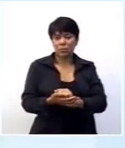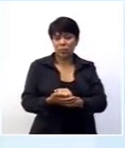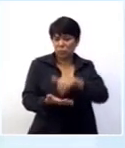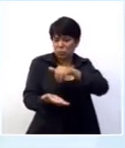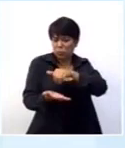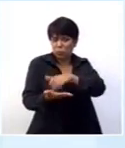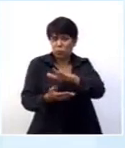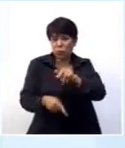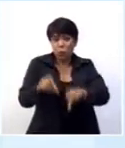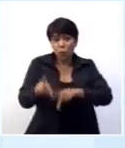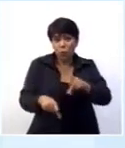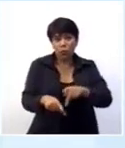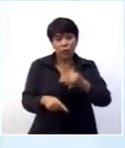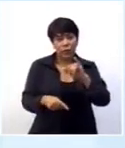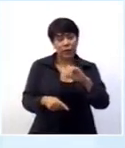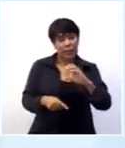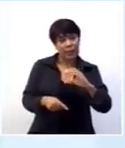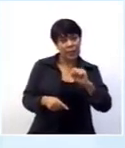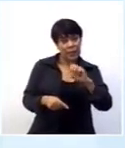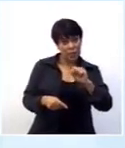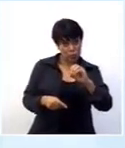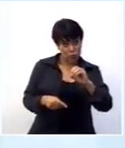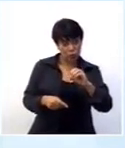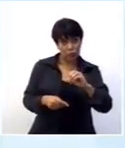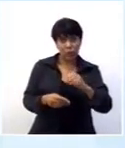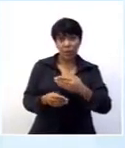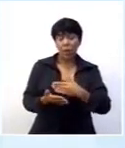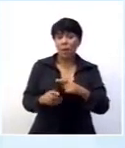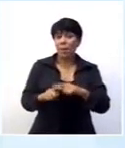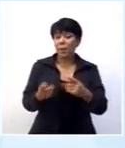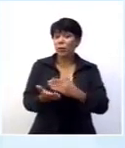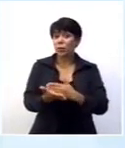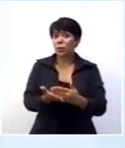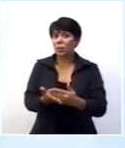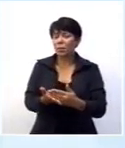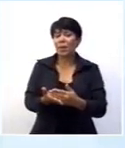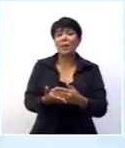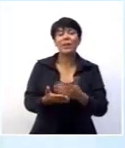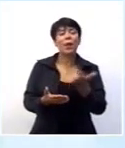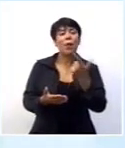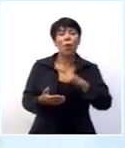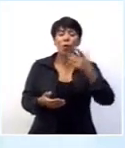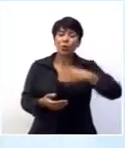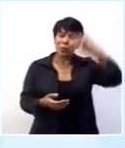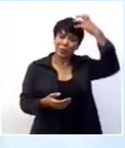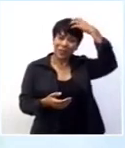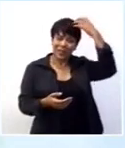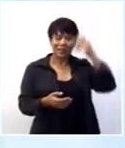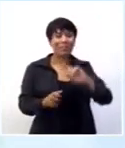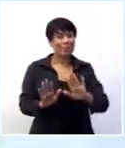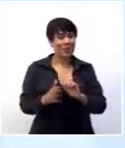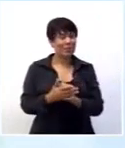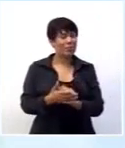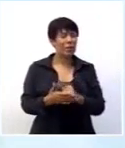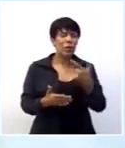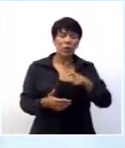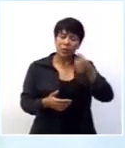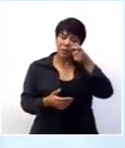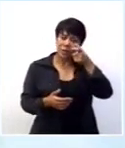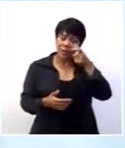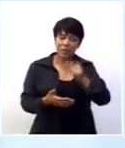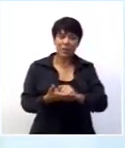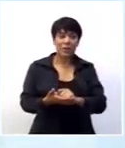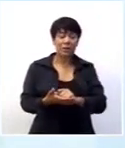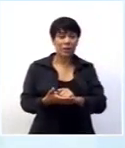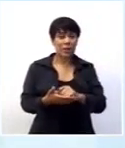Hicsos, como ele vai dar início a uma nova dinastia, tá bom? O ponto interessante aqui, pessoal, a gente pensar aqui